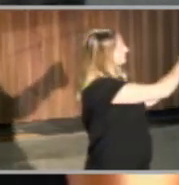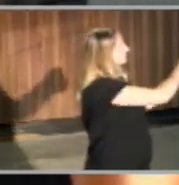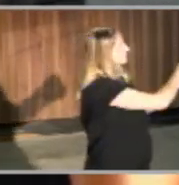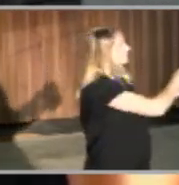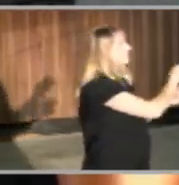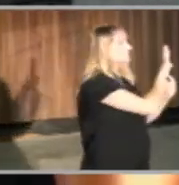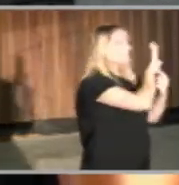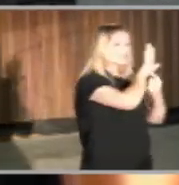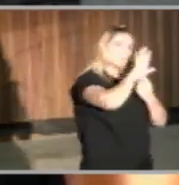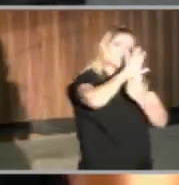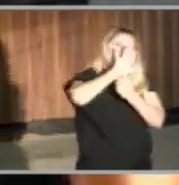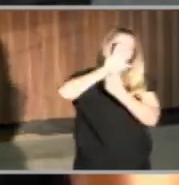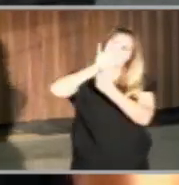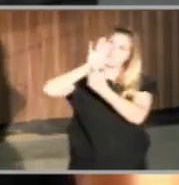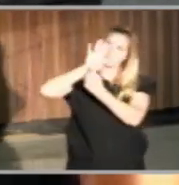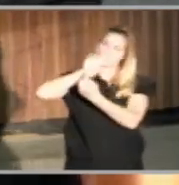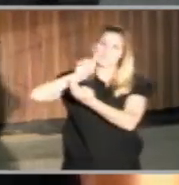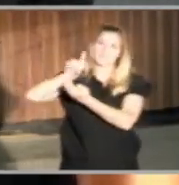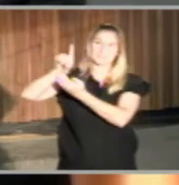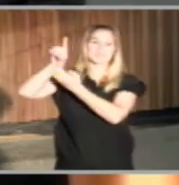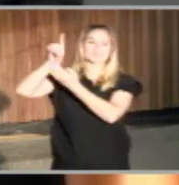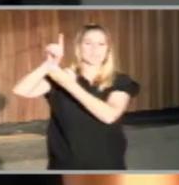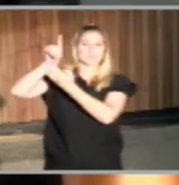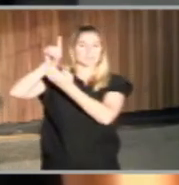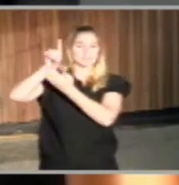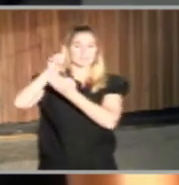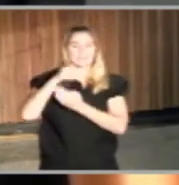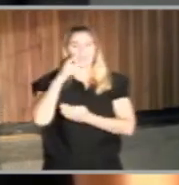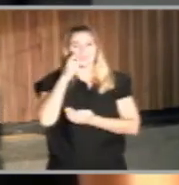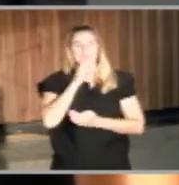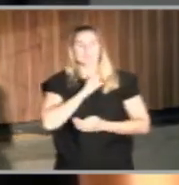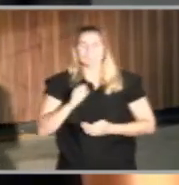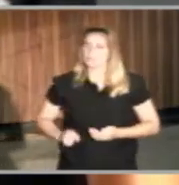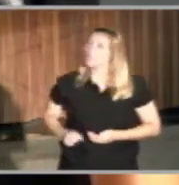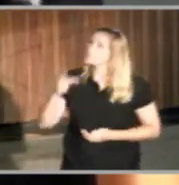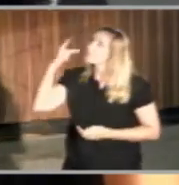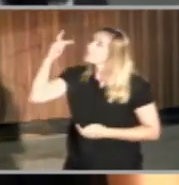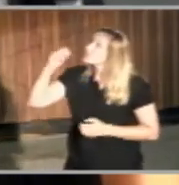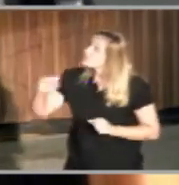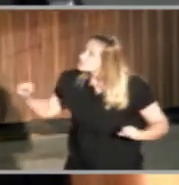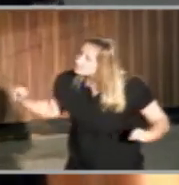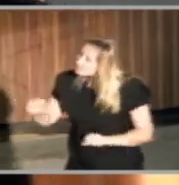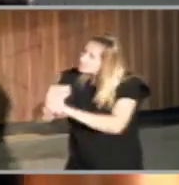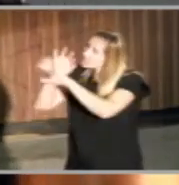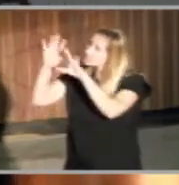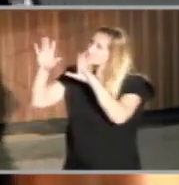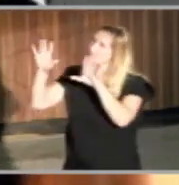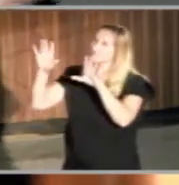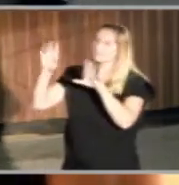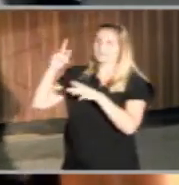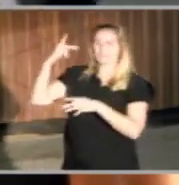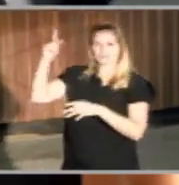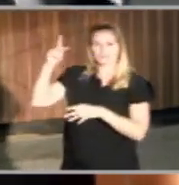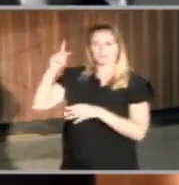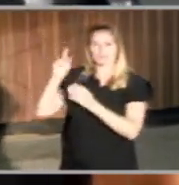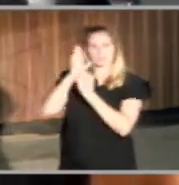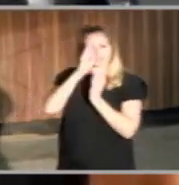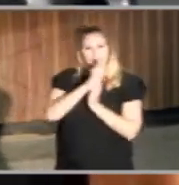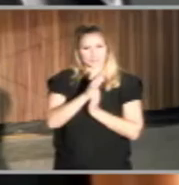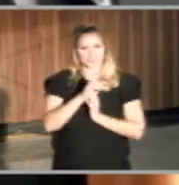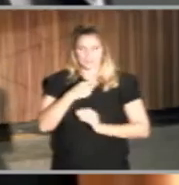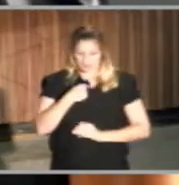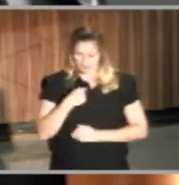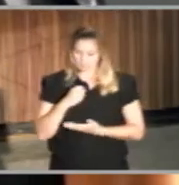até aqui à frente e deposita e diz, Senhor, é para a tua glória, é para o teu louvor, eu sou um cooperador